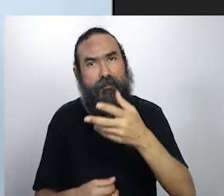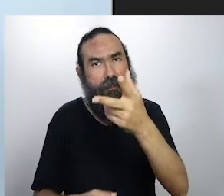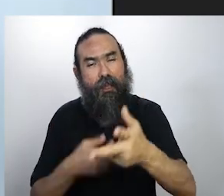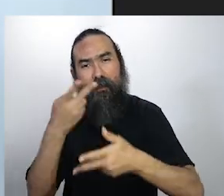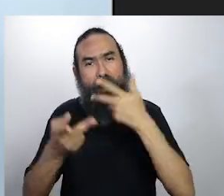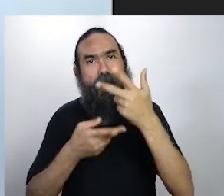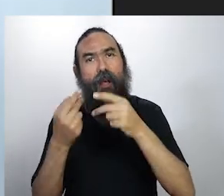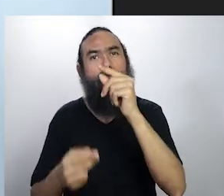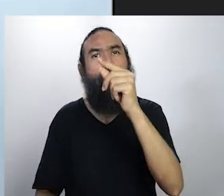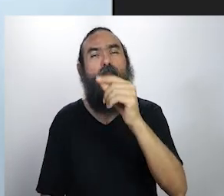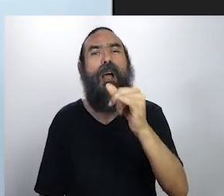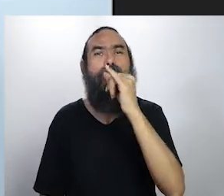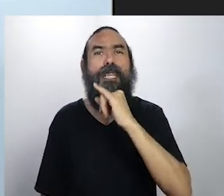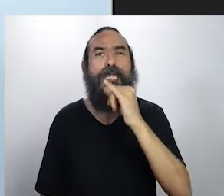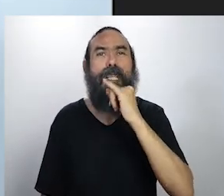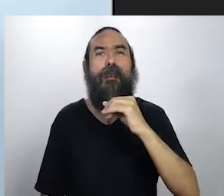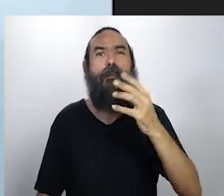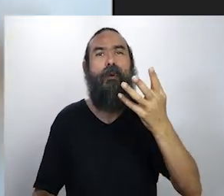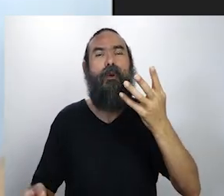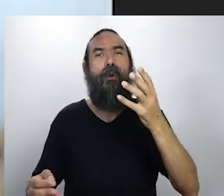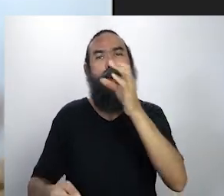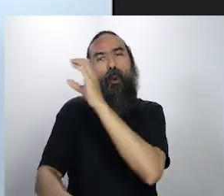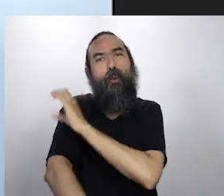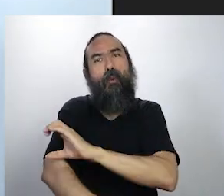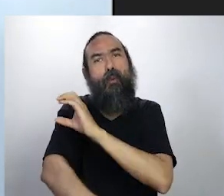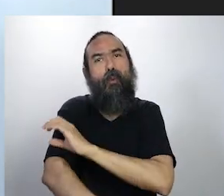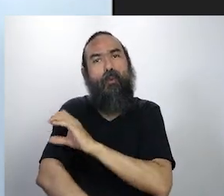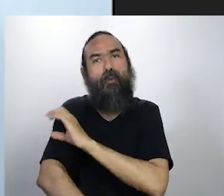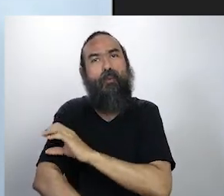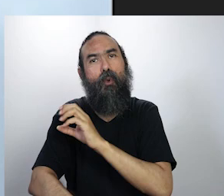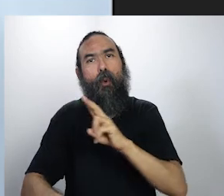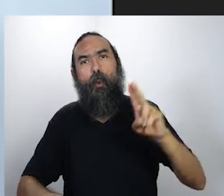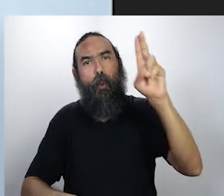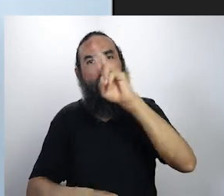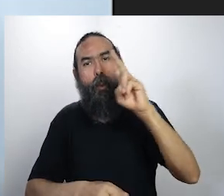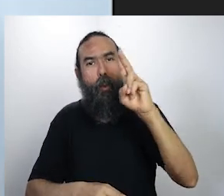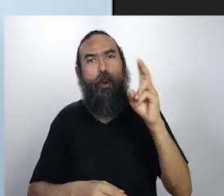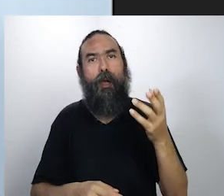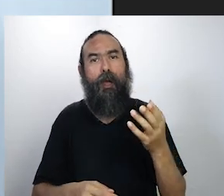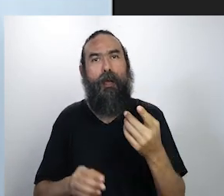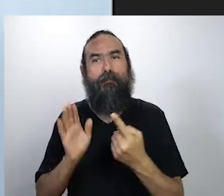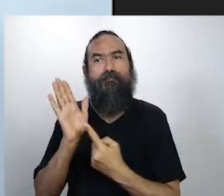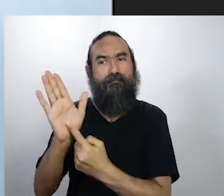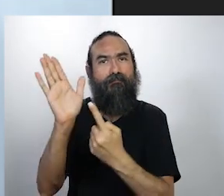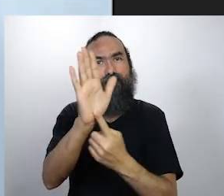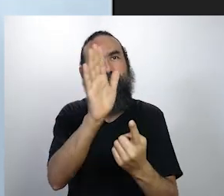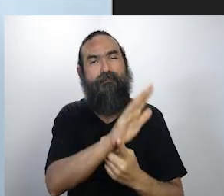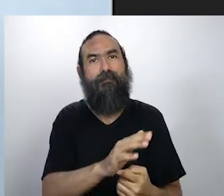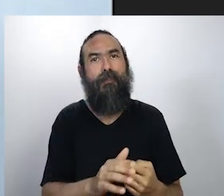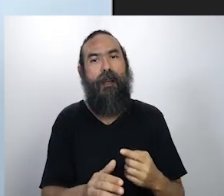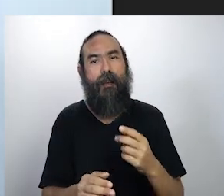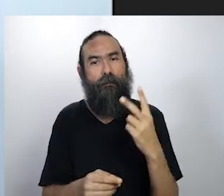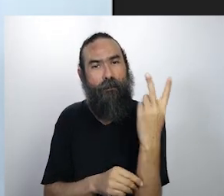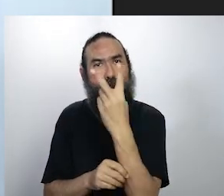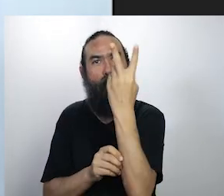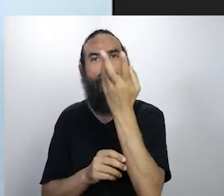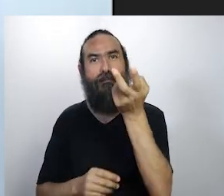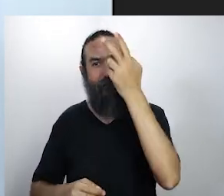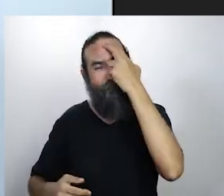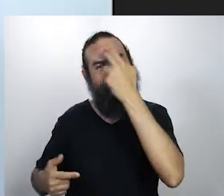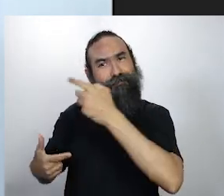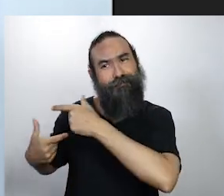questão da arquitetura e pensar que aquilo ali serviria para ser um espaço ideal para se ter esse